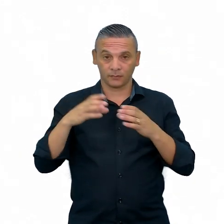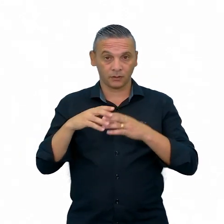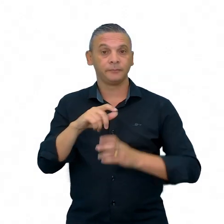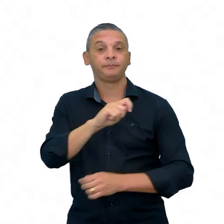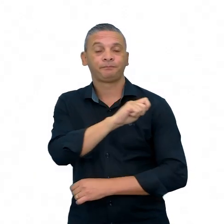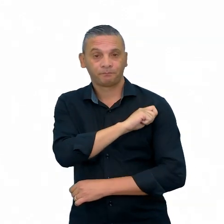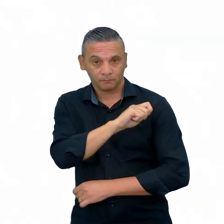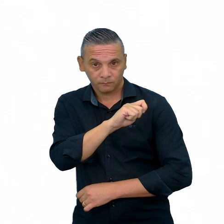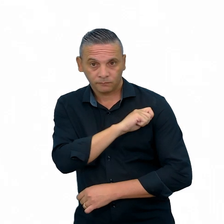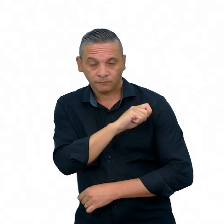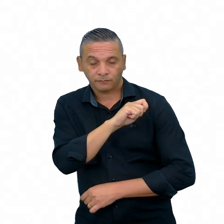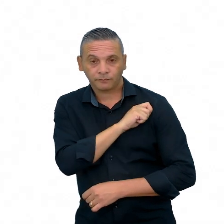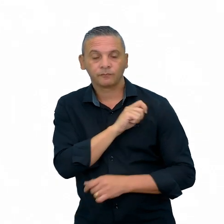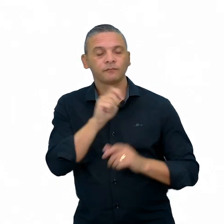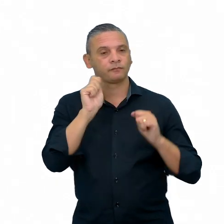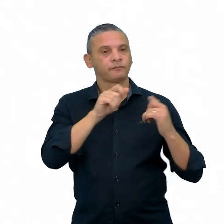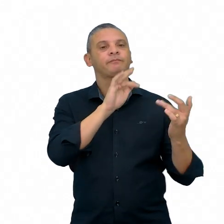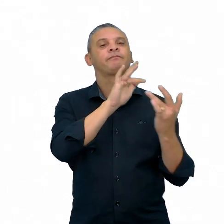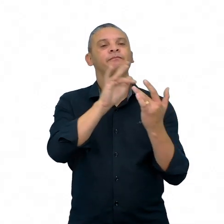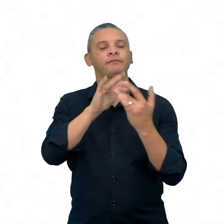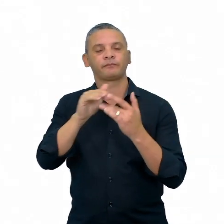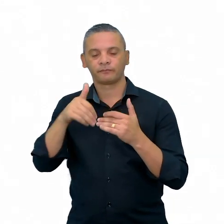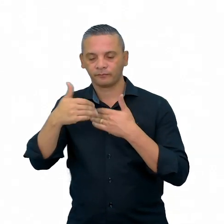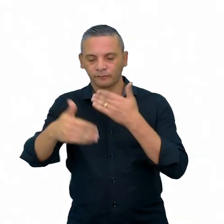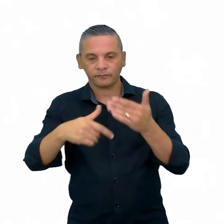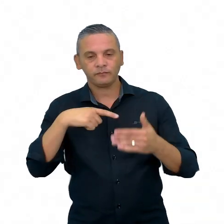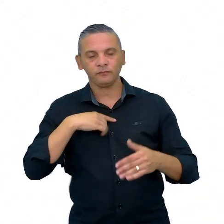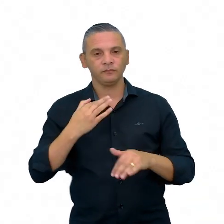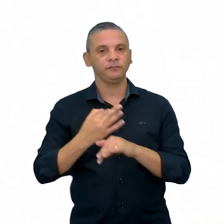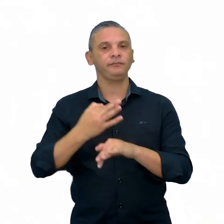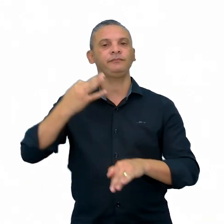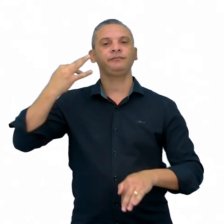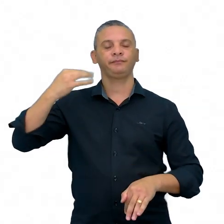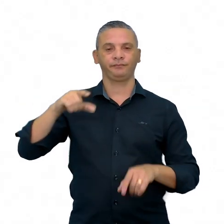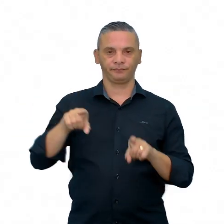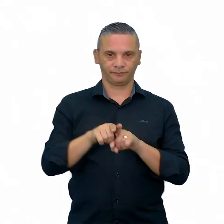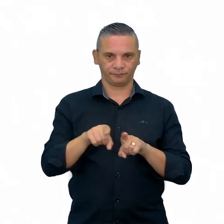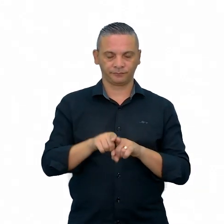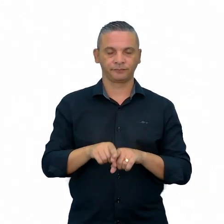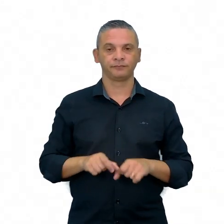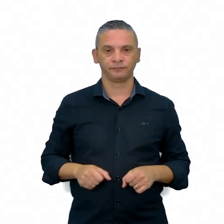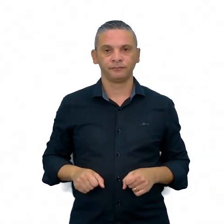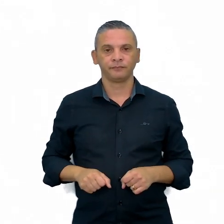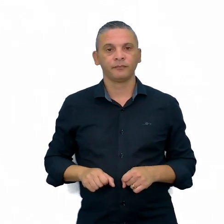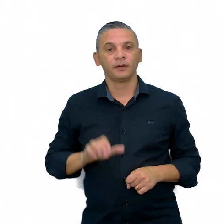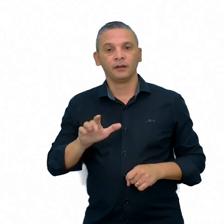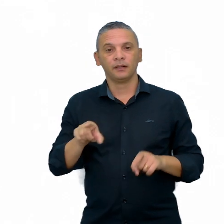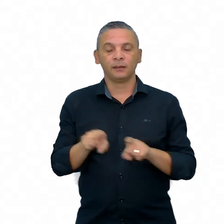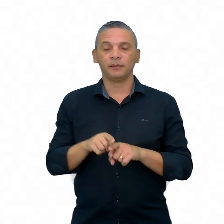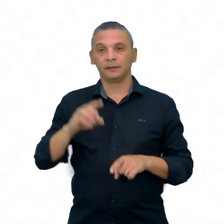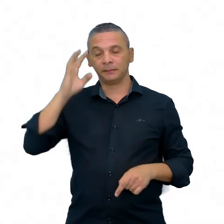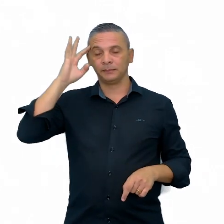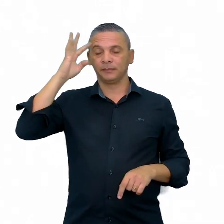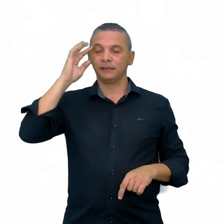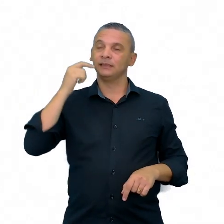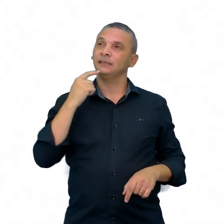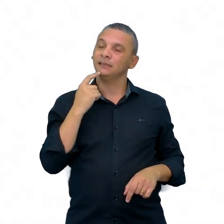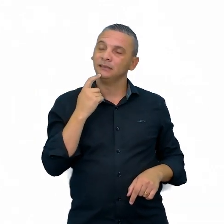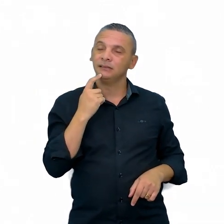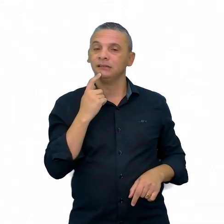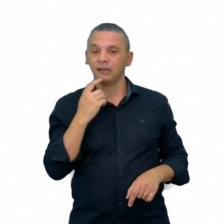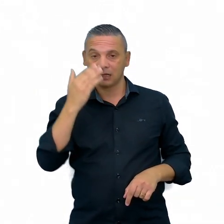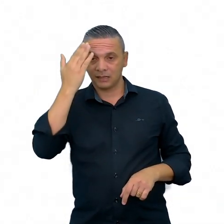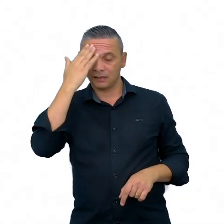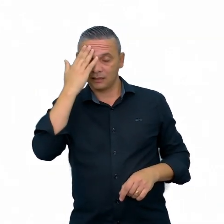já vão ter um contato com física, né? Eles estão no nono, na primeira série do ensino médio, e aí eles já começam a se